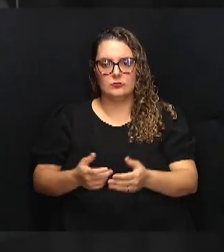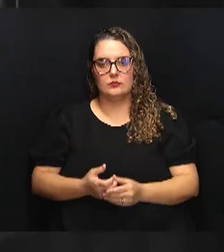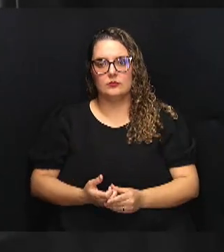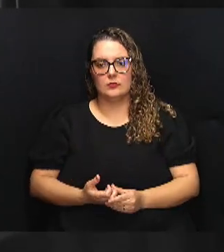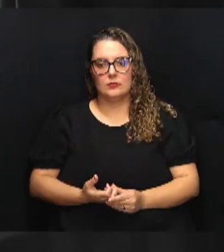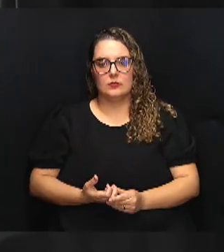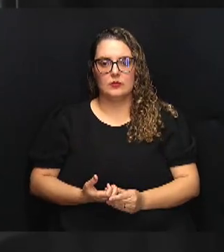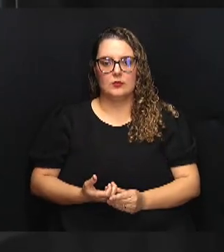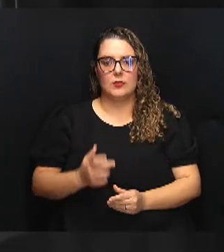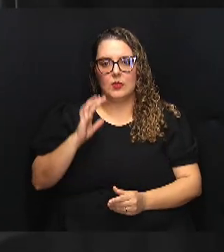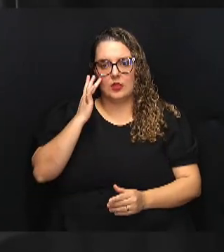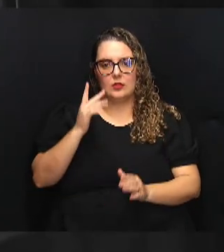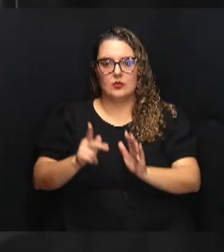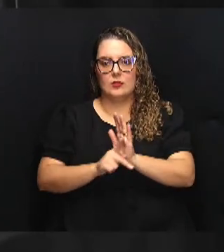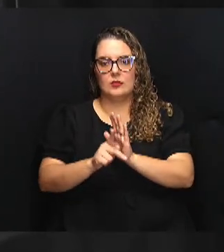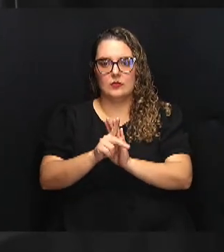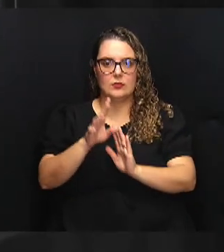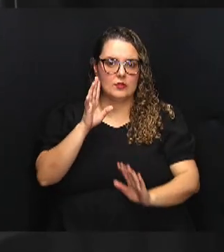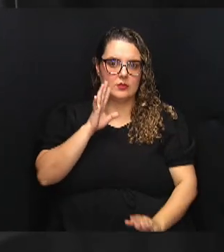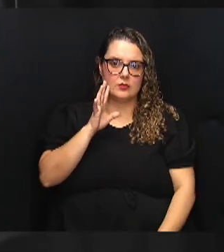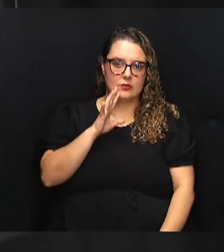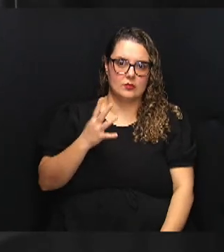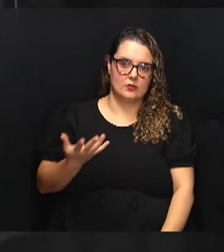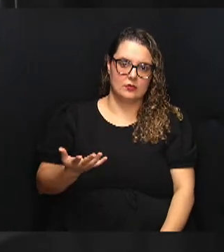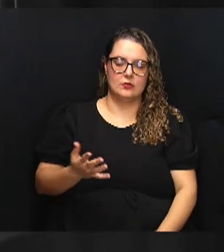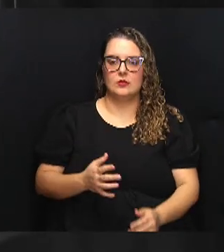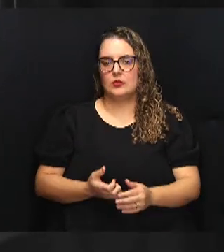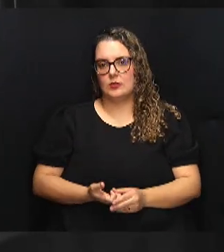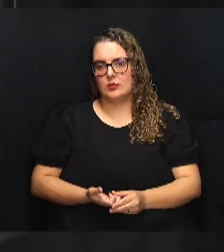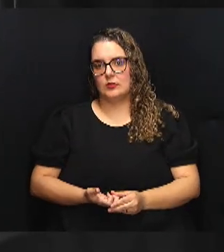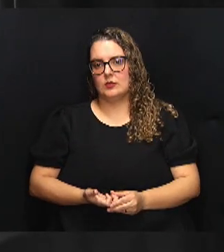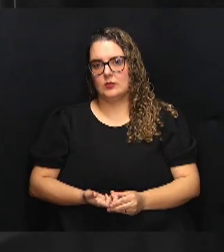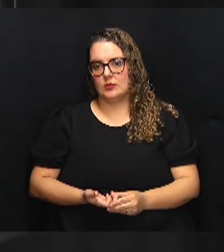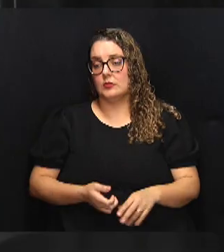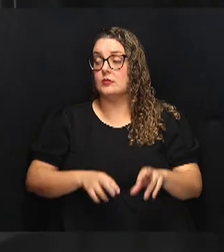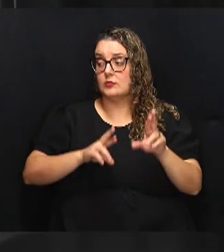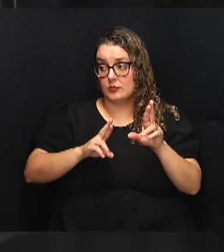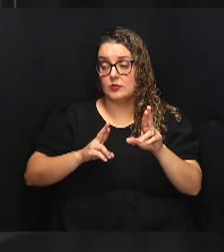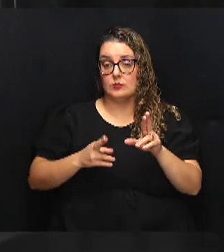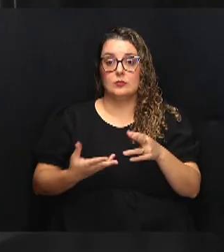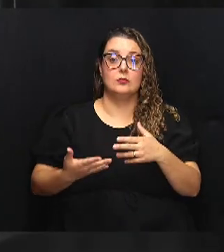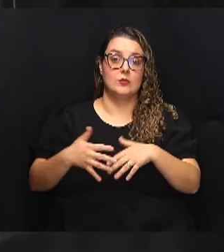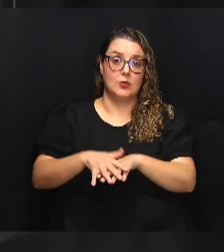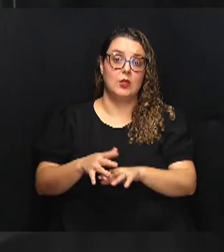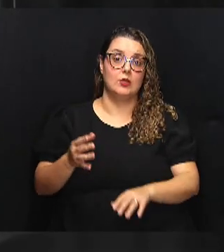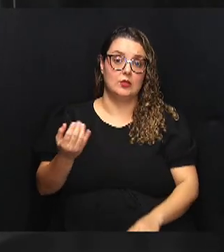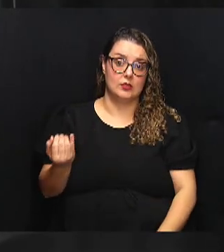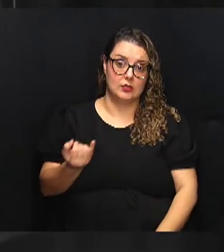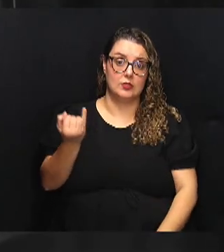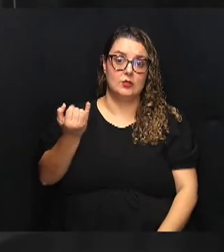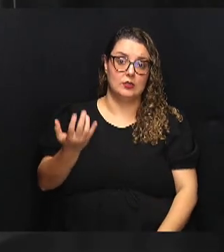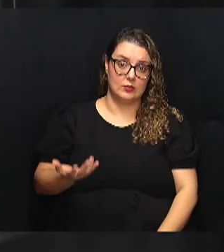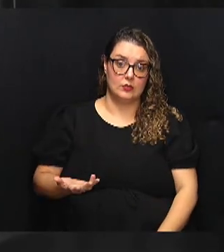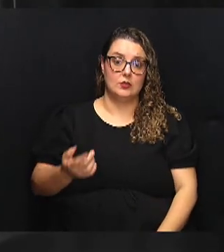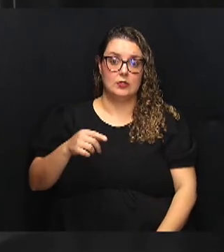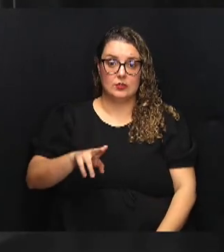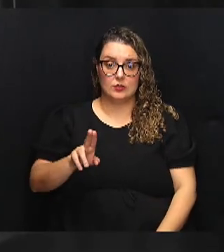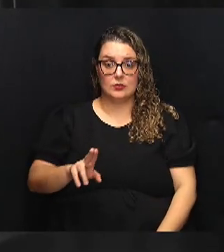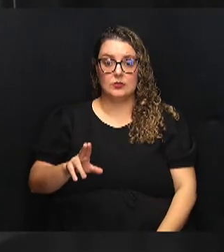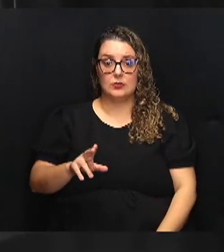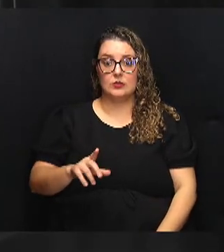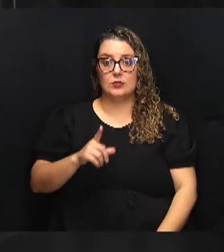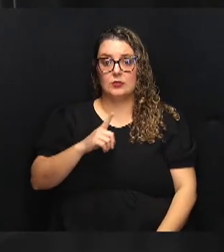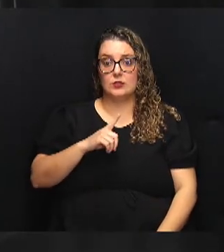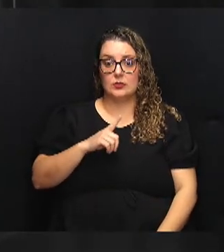projeto também muito bacana e eu torço muito para que seja implementado, porque os municípios eles têm direito de ter